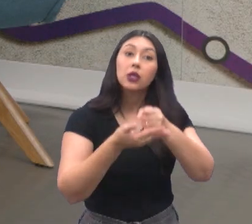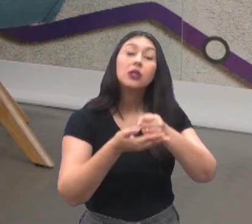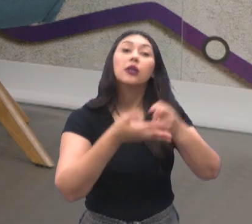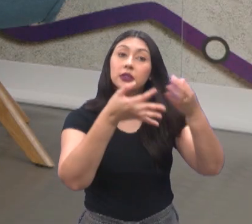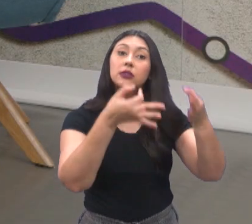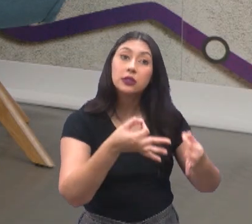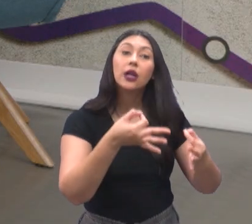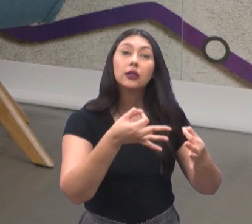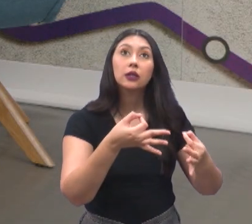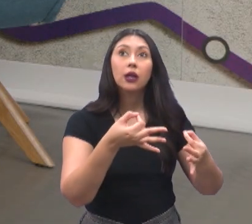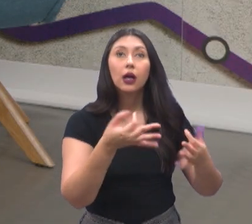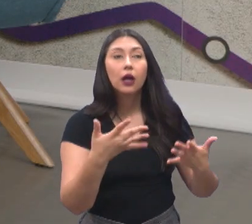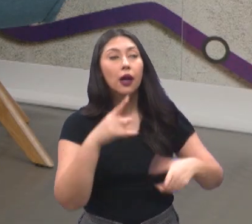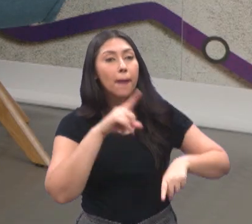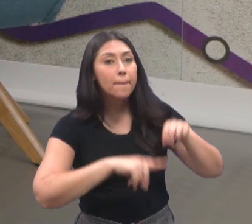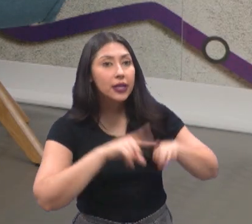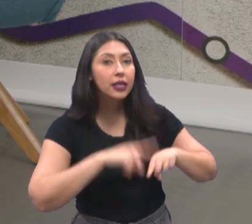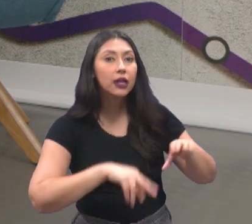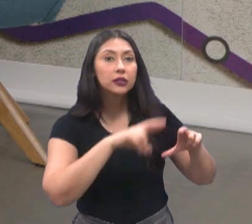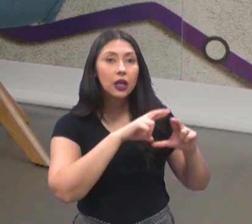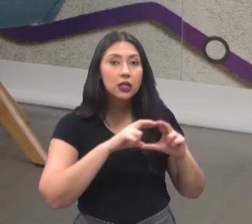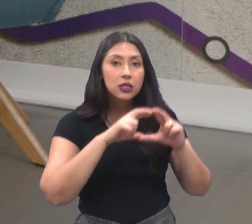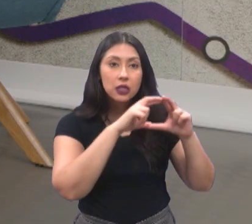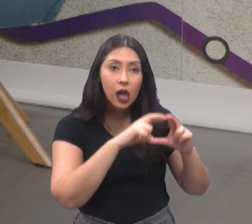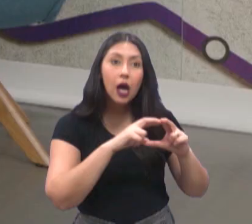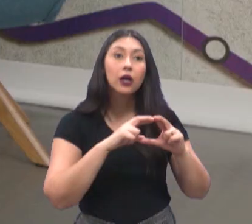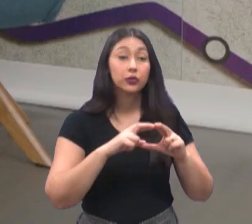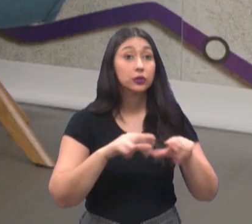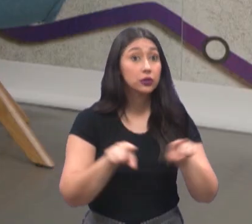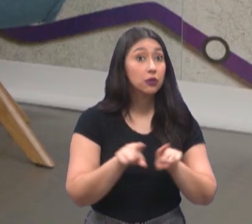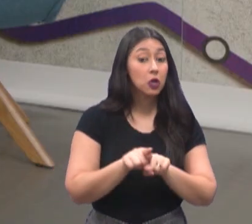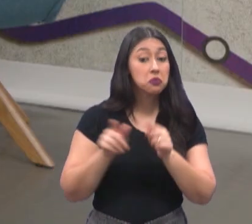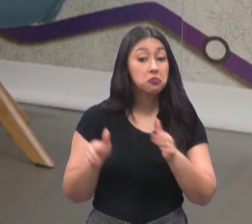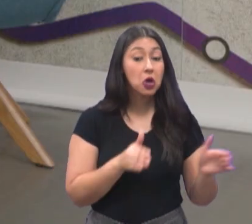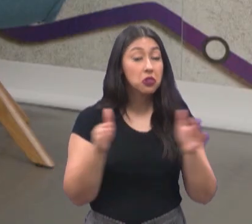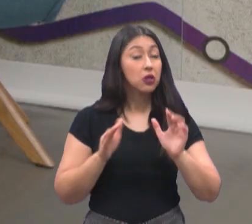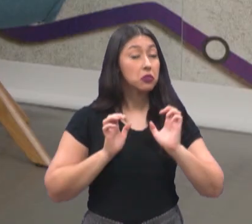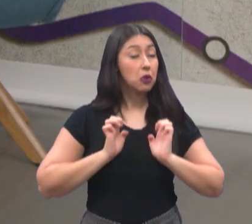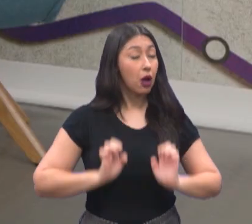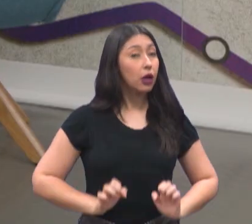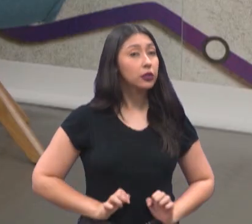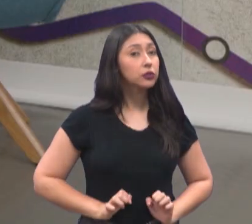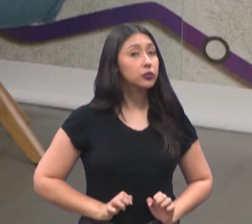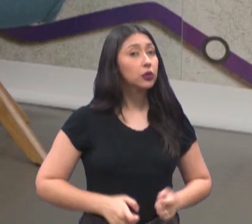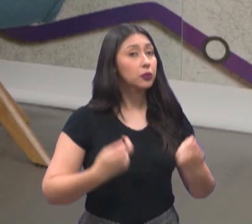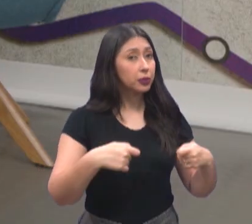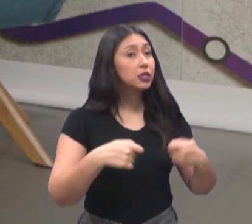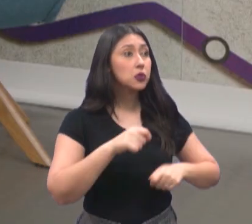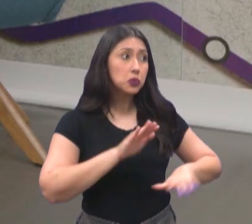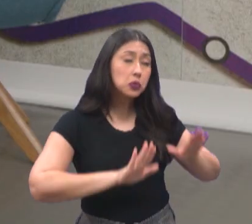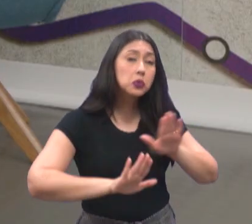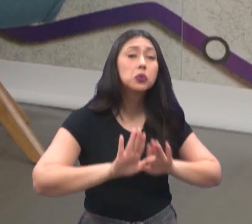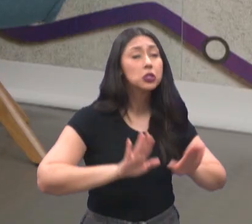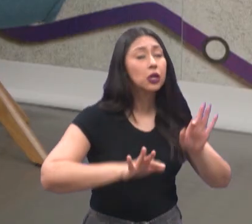De peças sempre materiais reciclados, processos mais éticos também, né? A pessoa precisa ter esse olhar aí para se ela